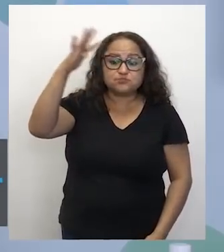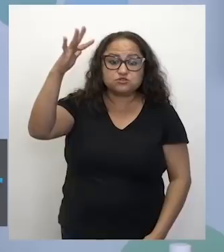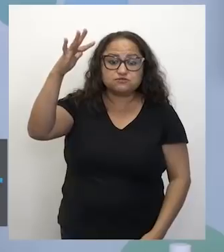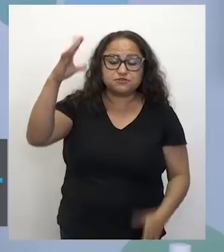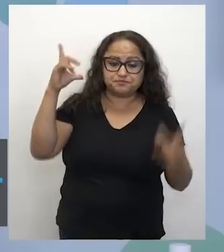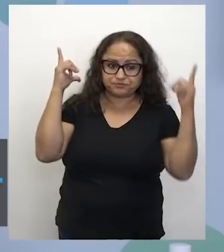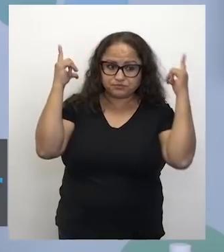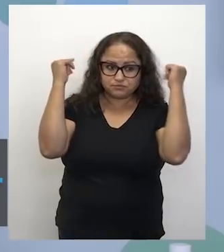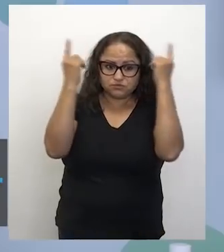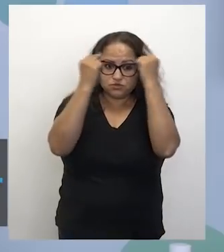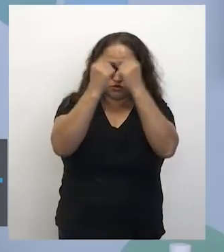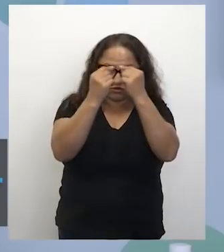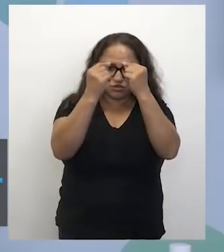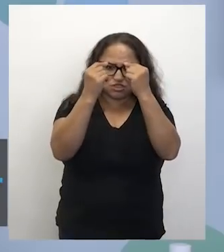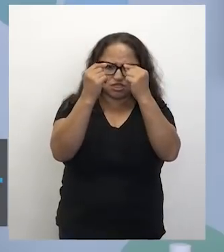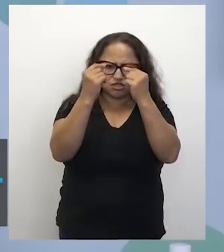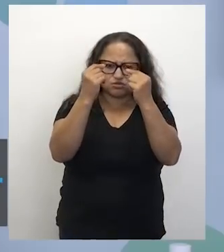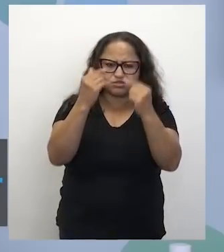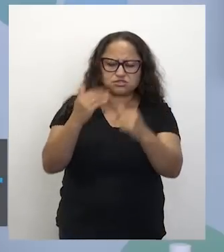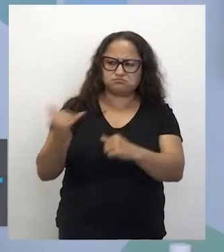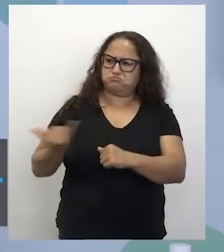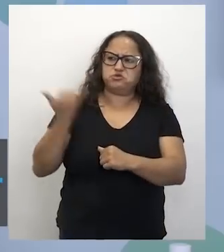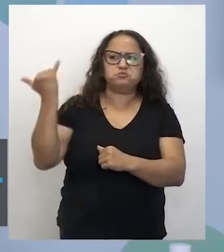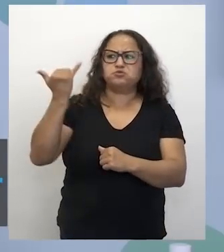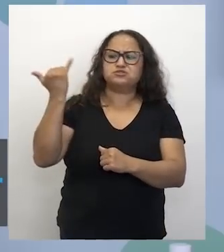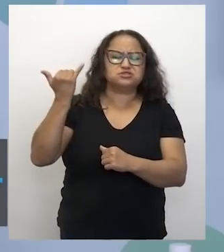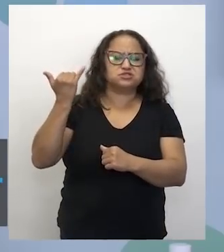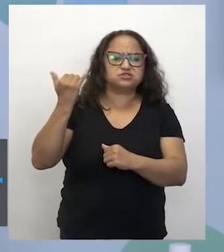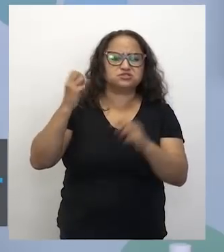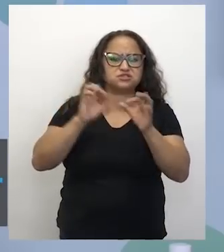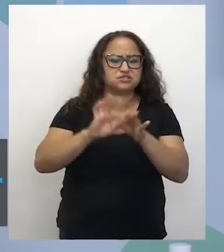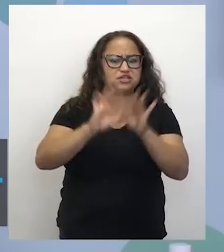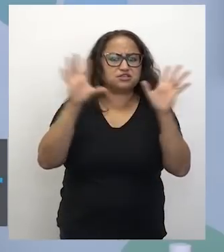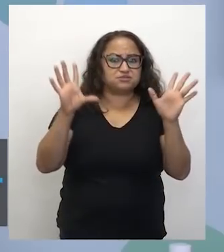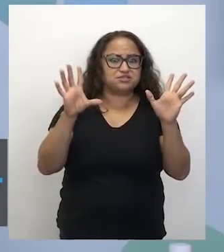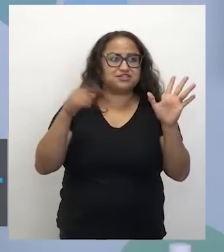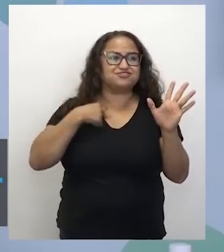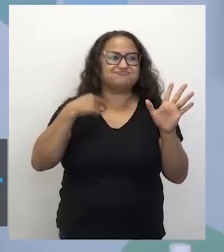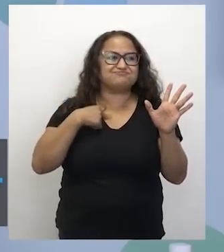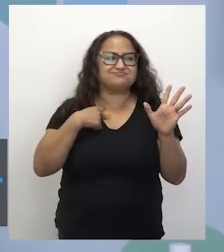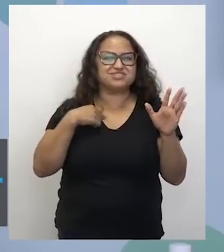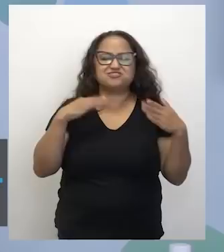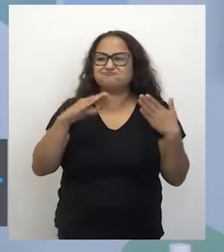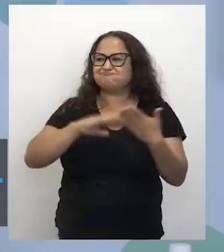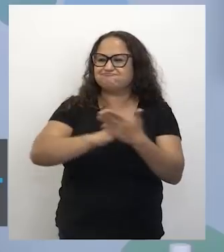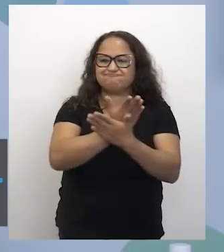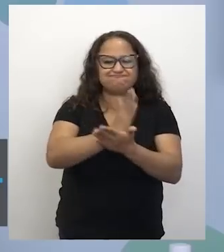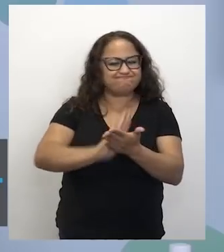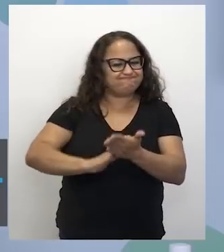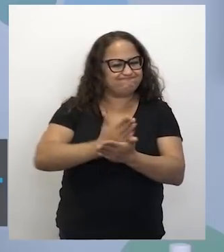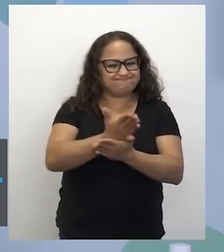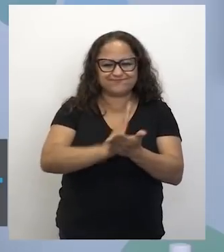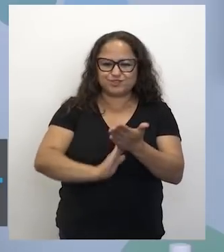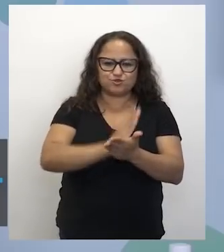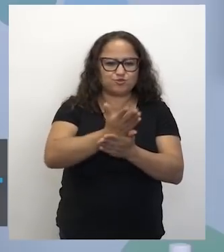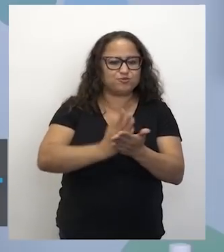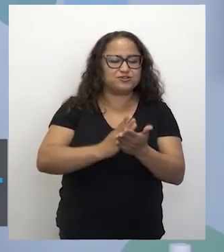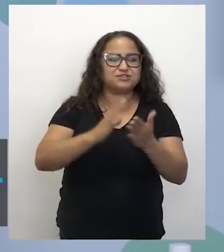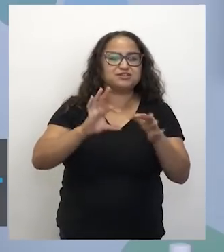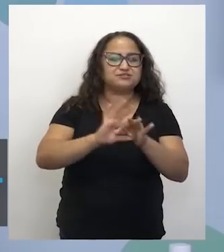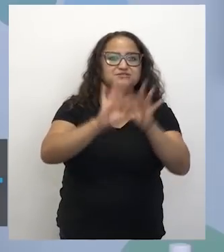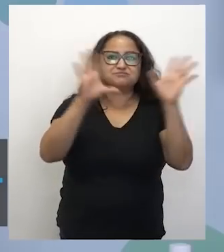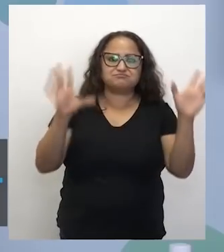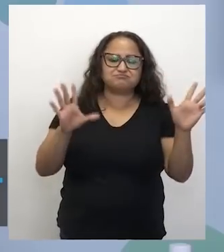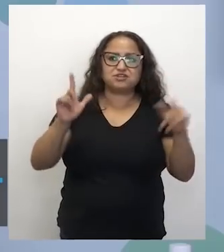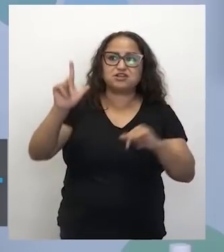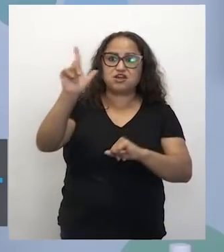importam tanto com essa questão da liberdade, mas vai incomodar durante a Idade Média, a questão do livre-arbítrio, né? Porque se eu